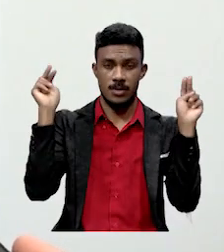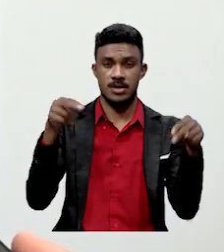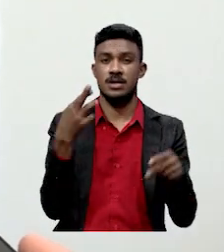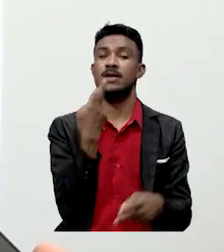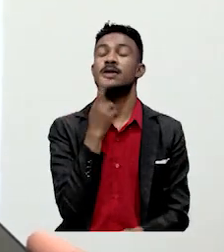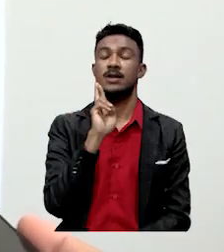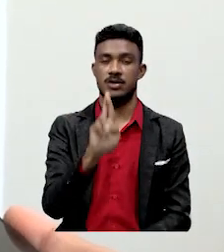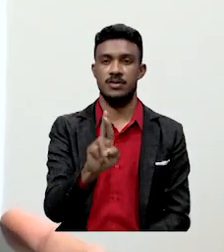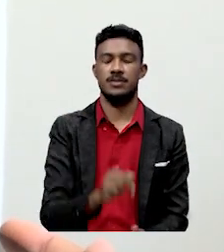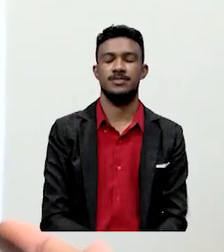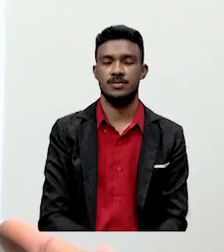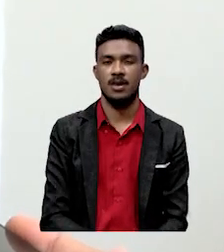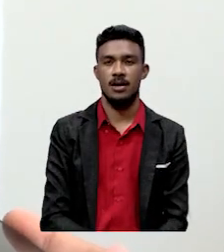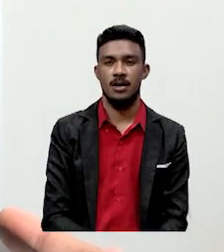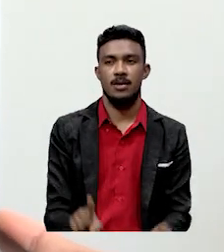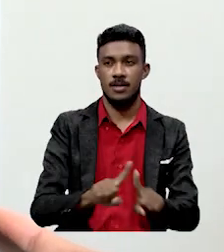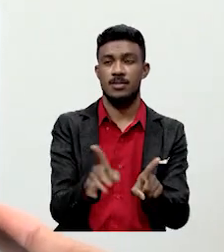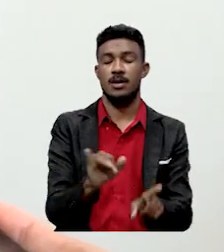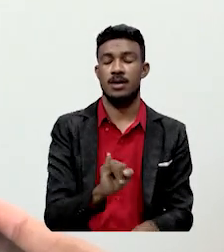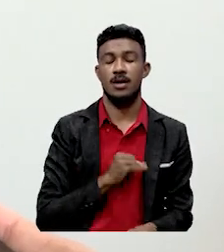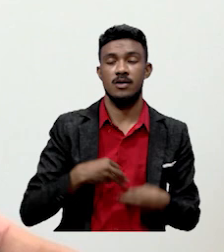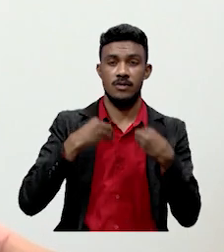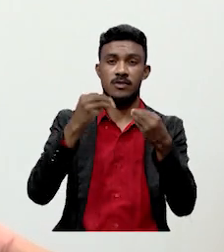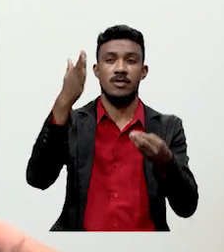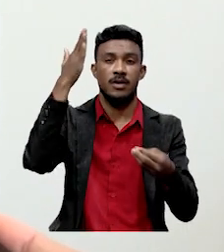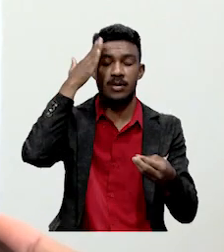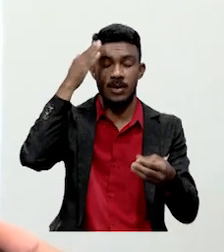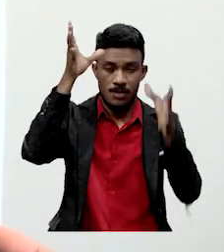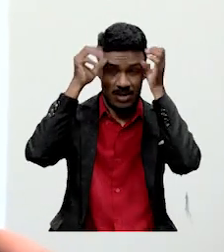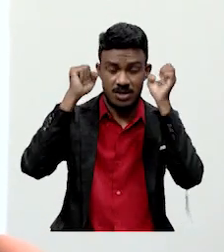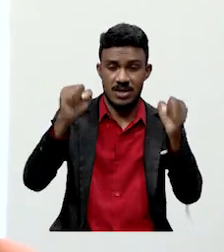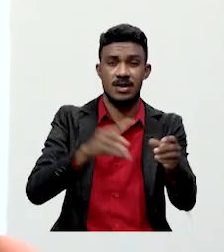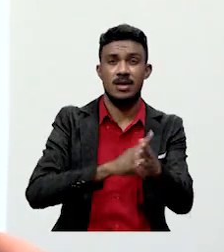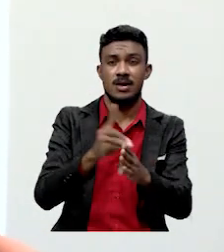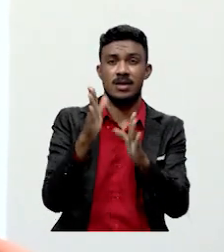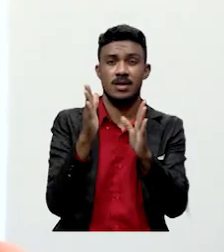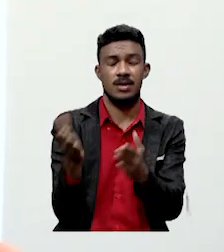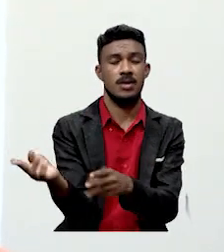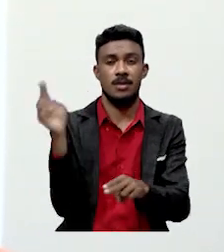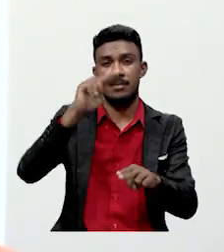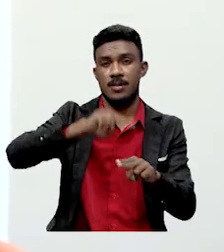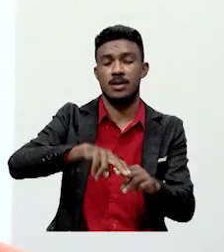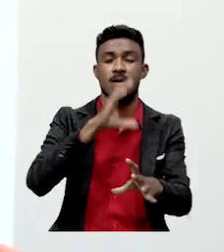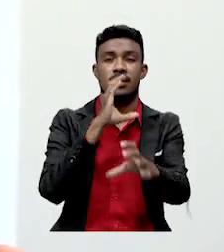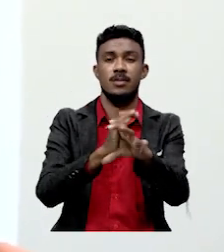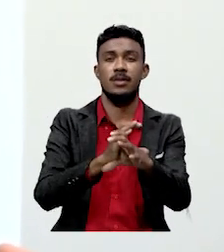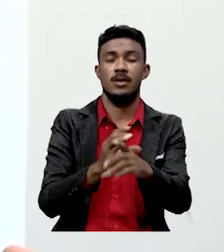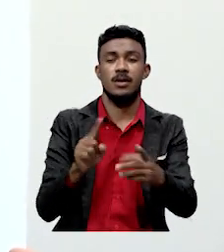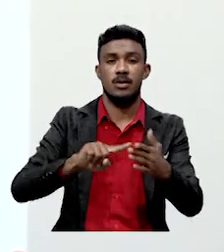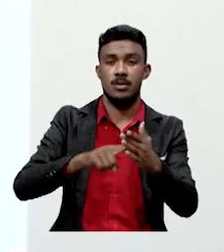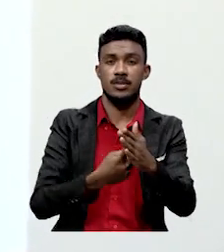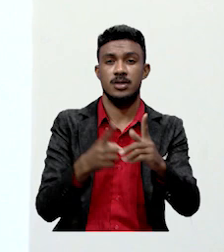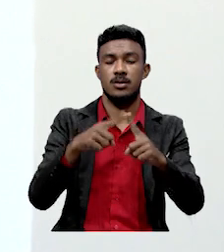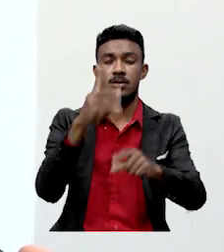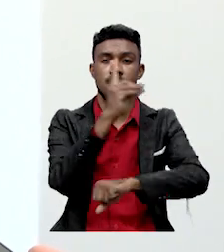resolver, não? Mas houve uma instrução para o presidente da autoridade dele para que aumente a caminhonete se ia de lar, né, ou em loro, até